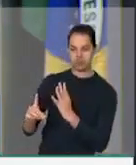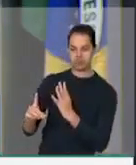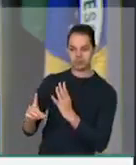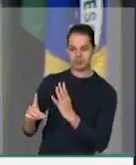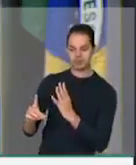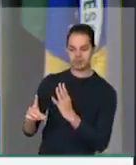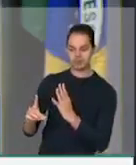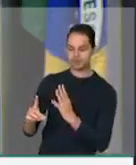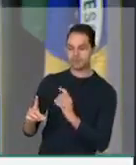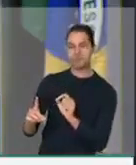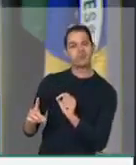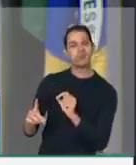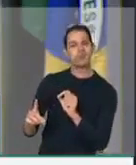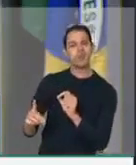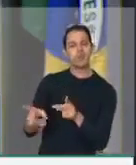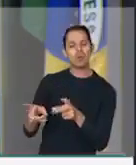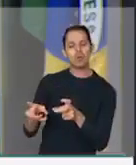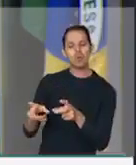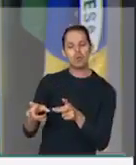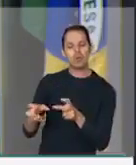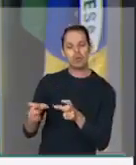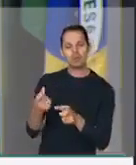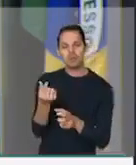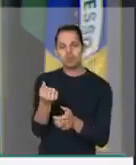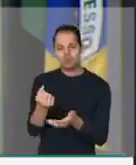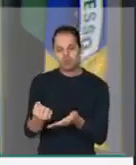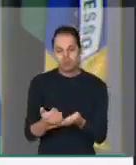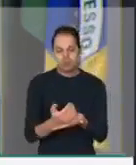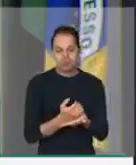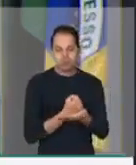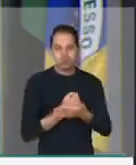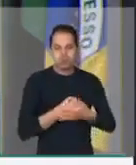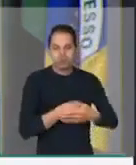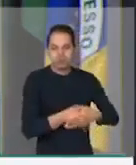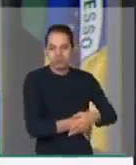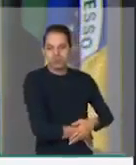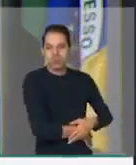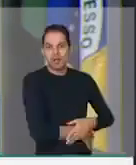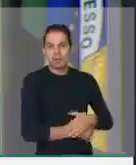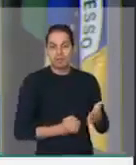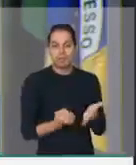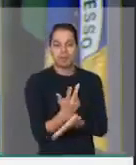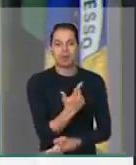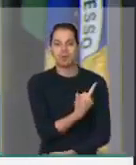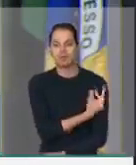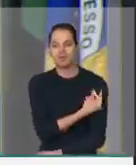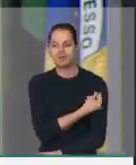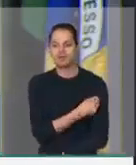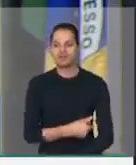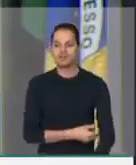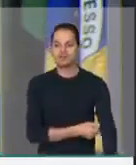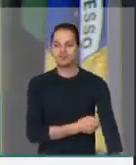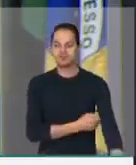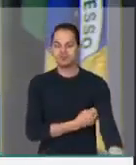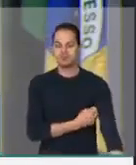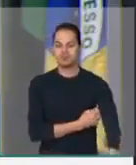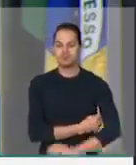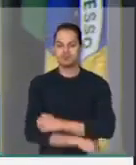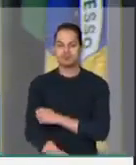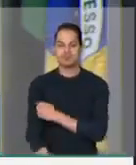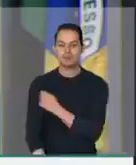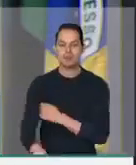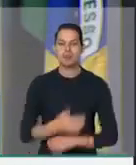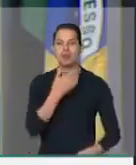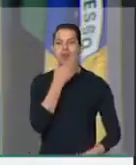ter feito uma uma cobrança de propina na compra de vacinas E aí o Renan Calheiros disse que já